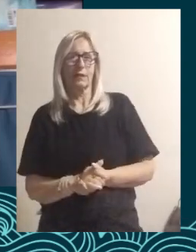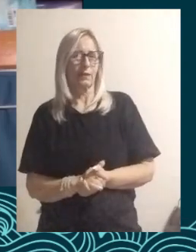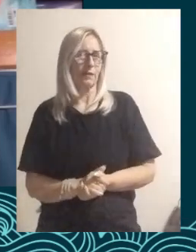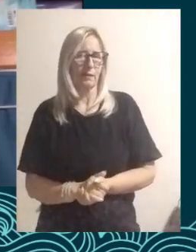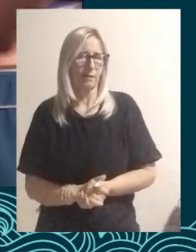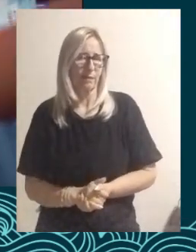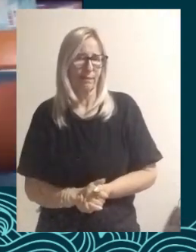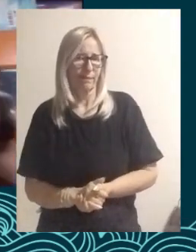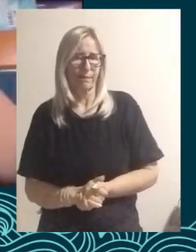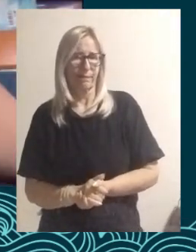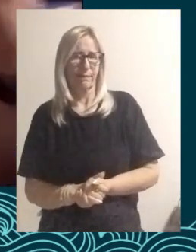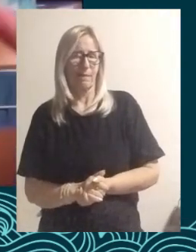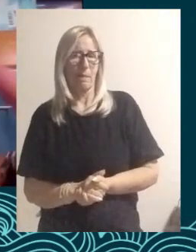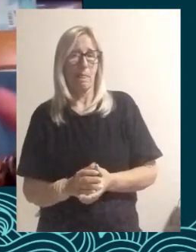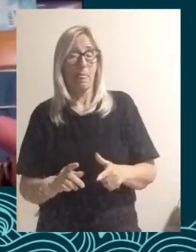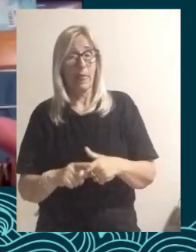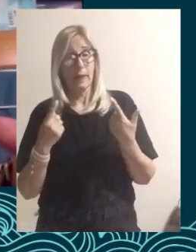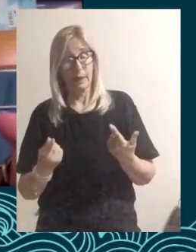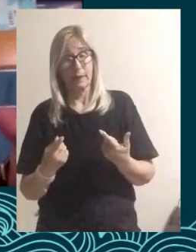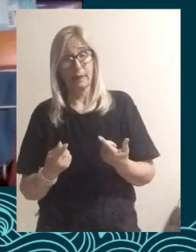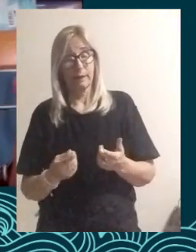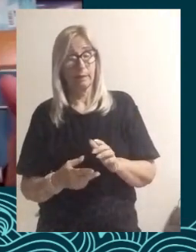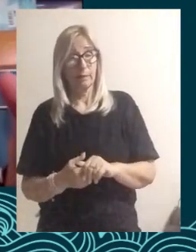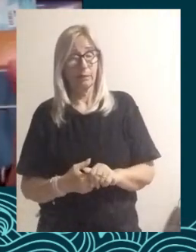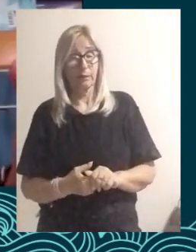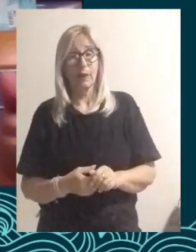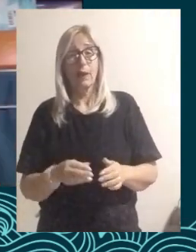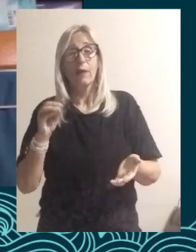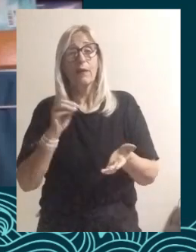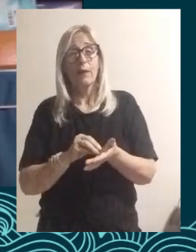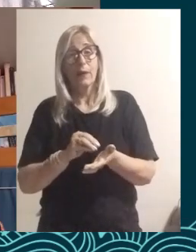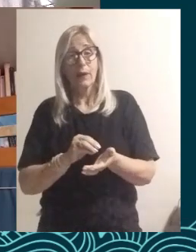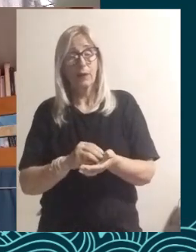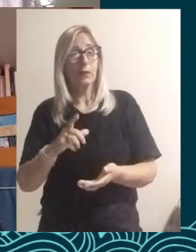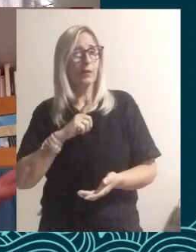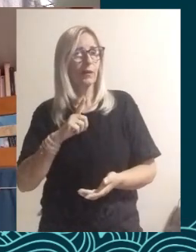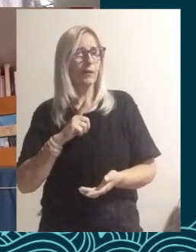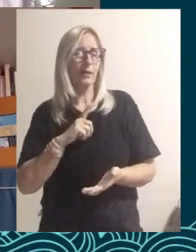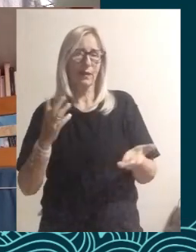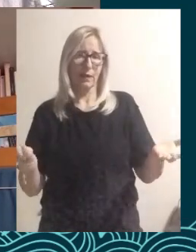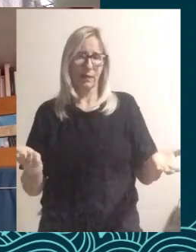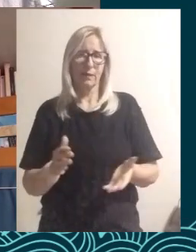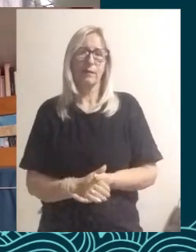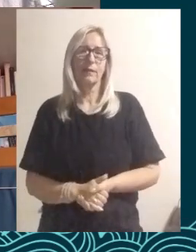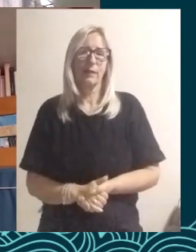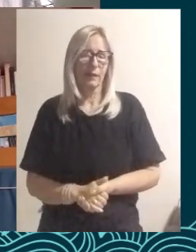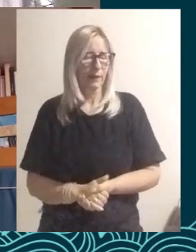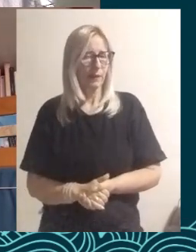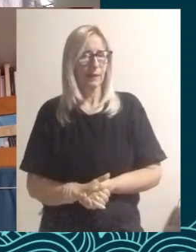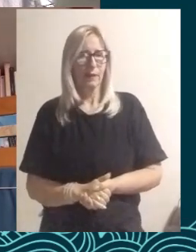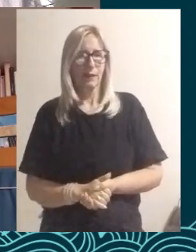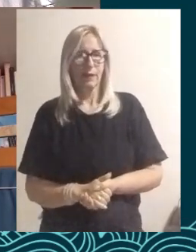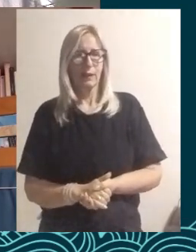pote, está faltando alguma coisa. E quando a gente escreve diário, a sempre o que gente está fala... faltando e nunca o que tem,